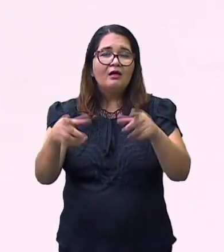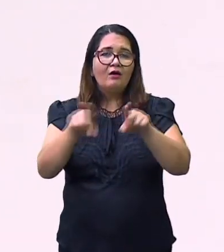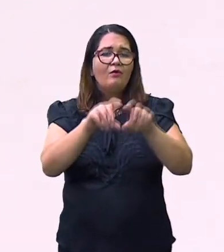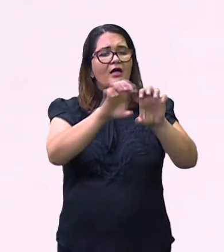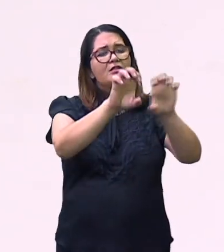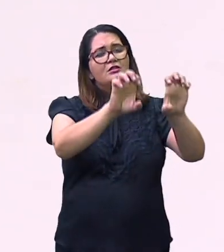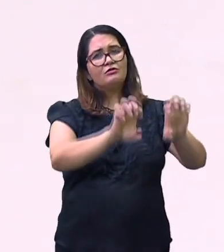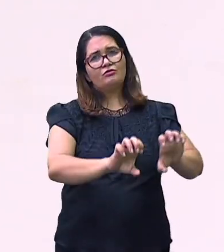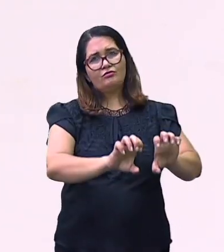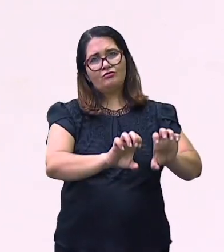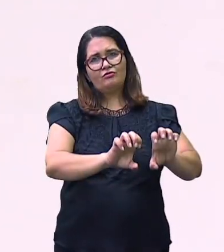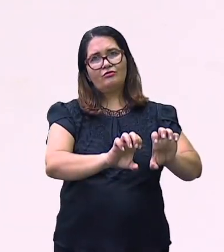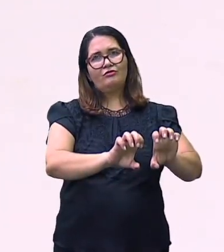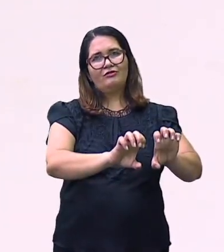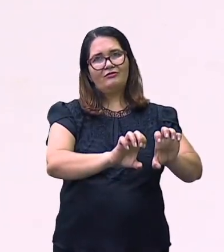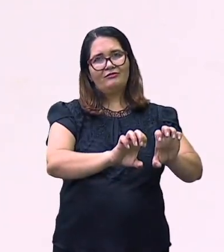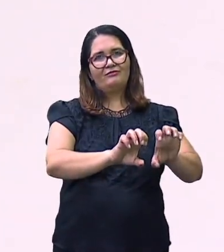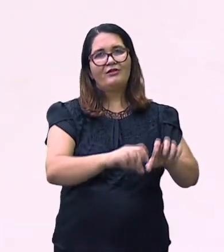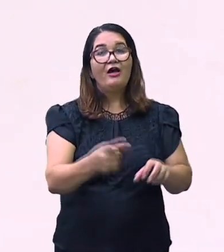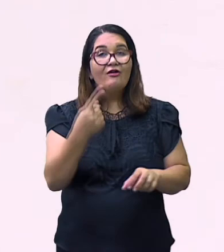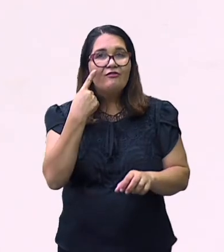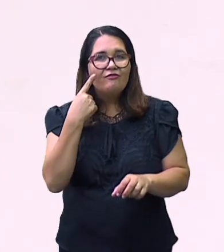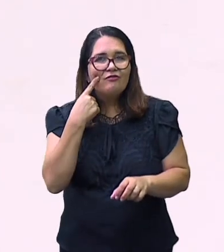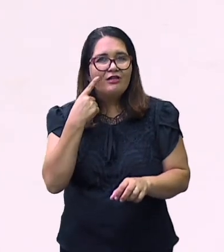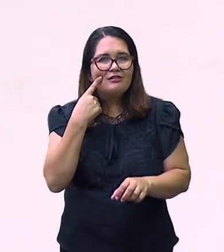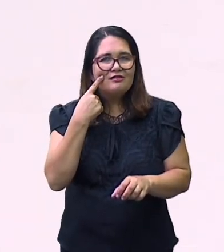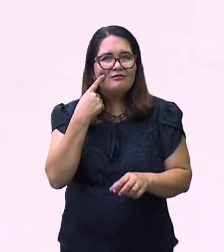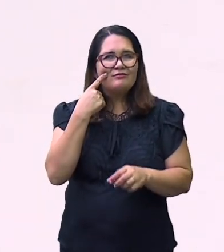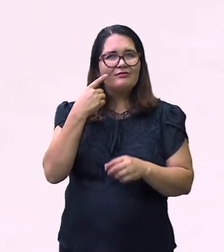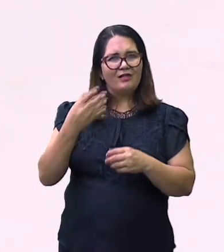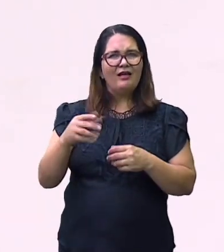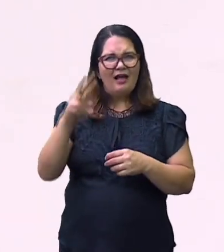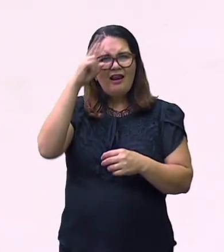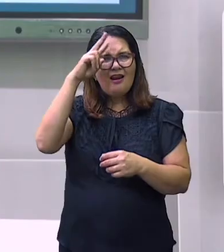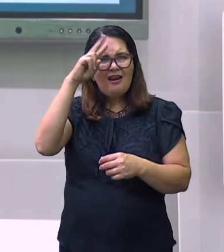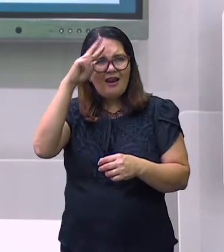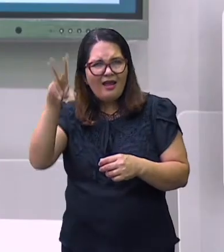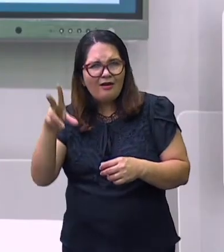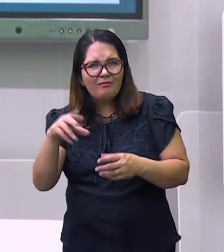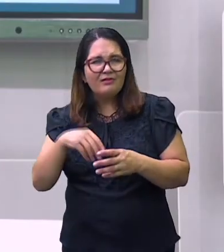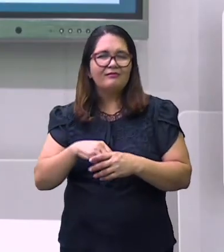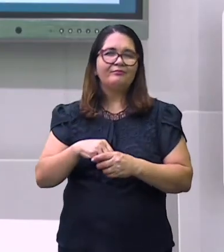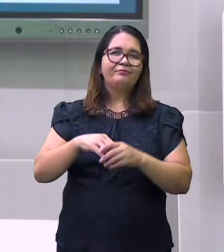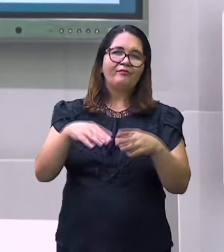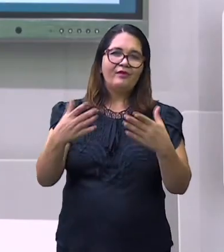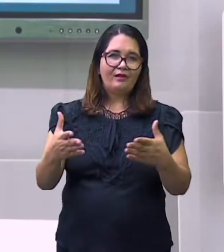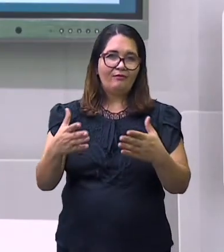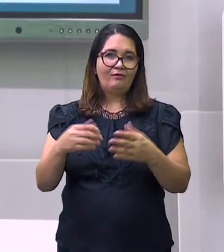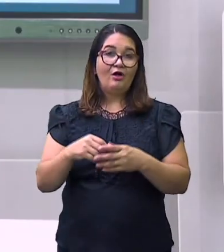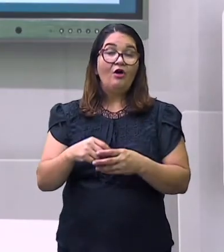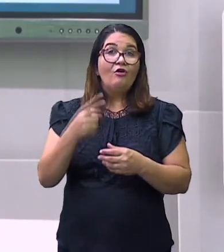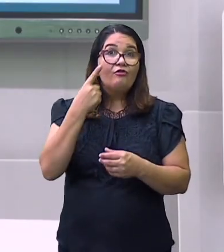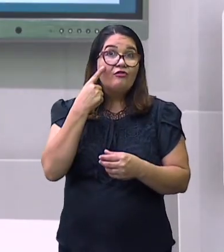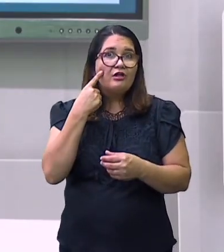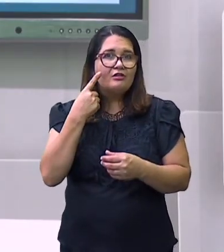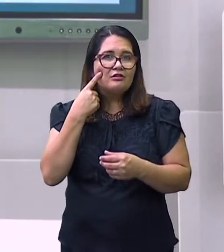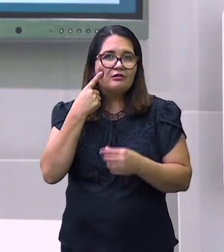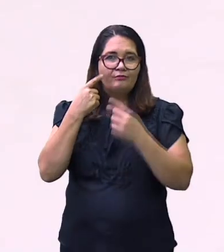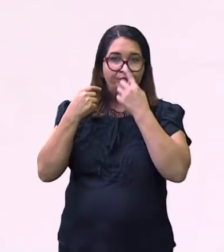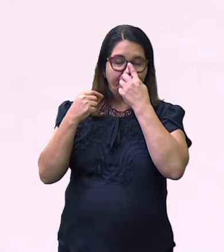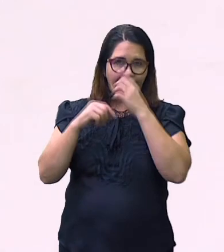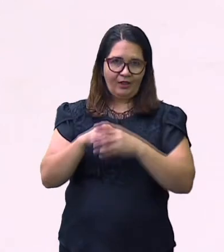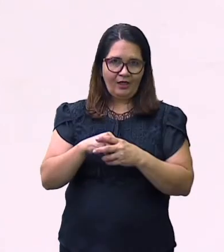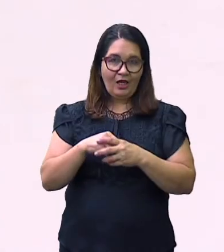que ficou as nossas estruturas, então? Lembra que a gente começou a dar nomes? Então, vamos lá, ó. O